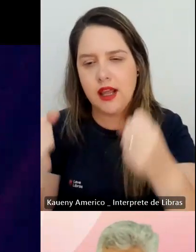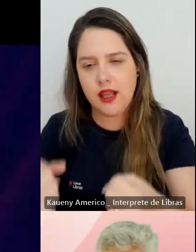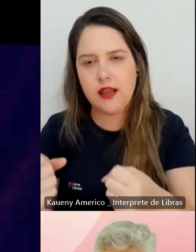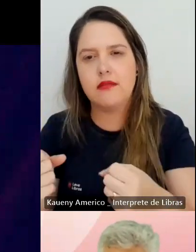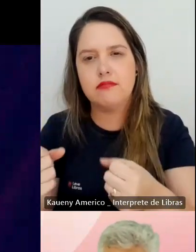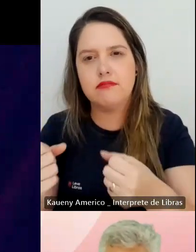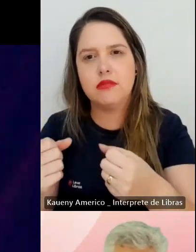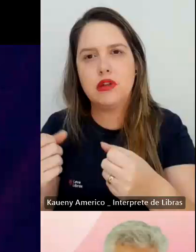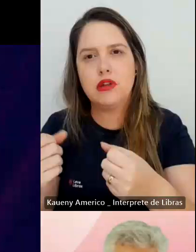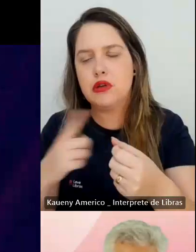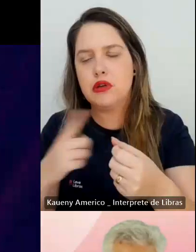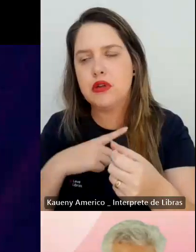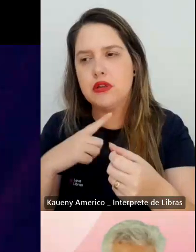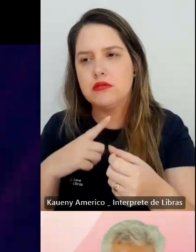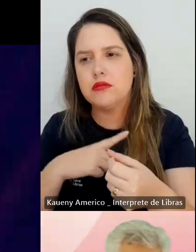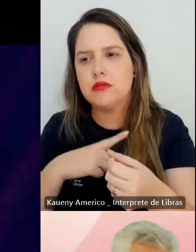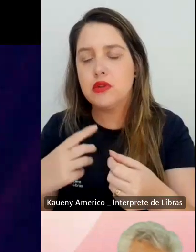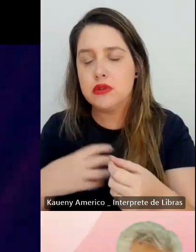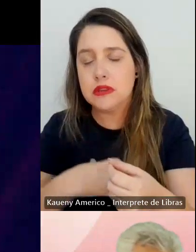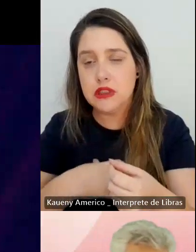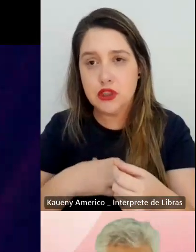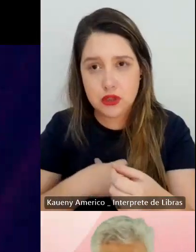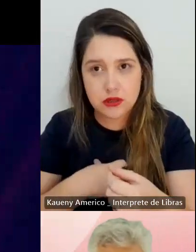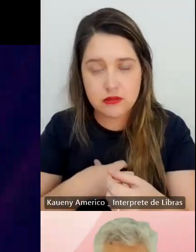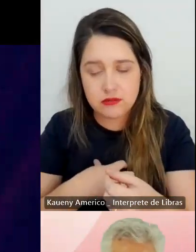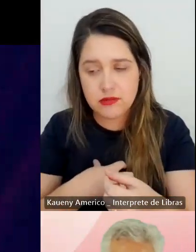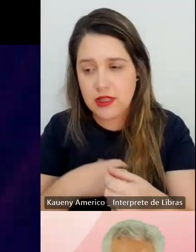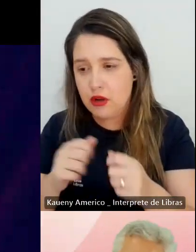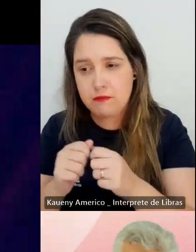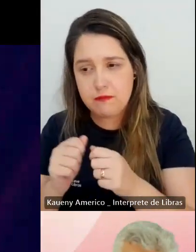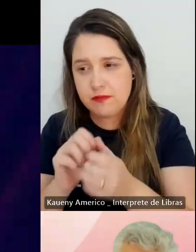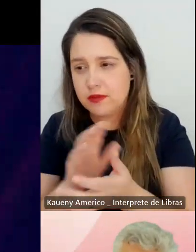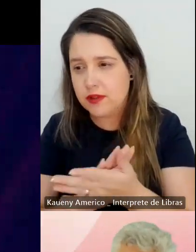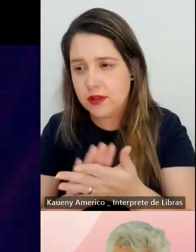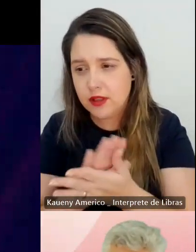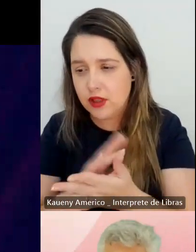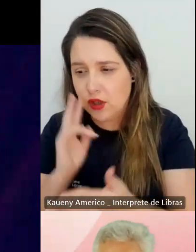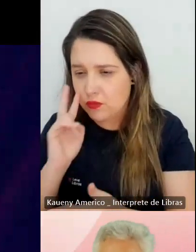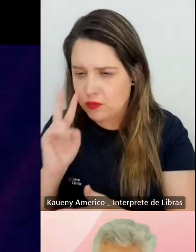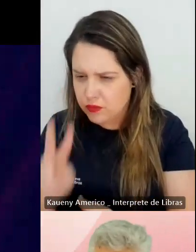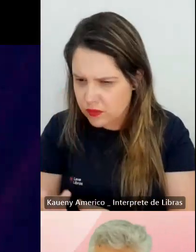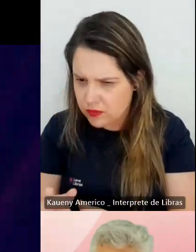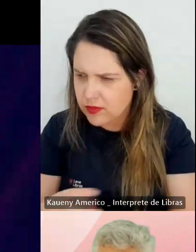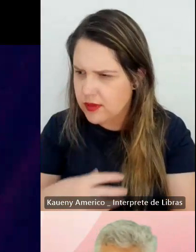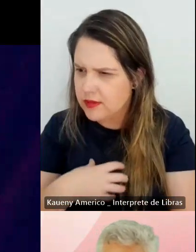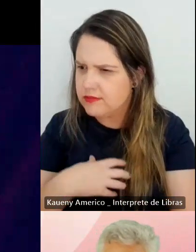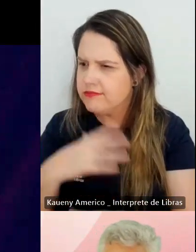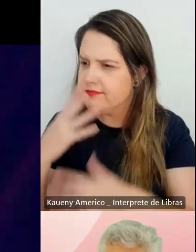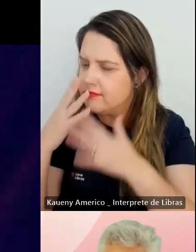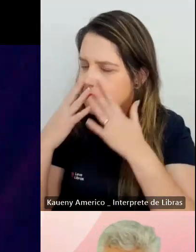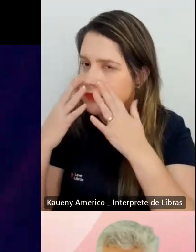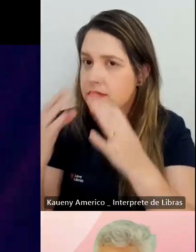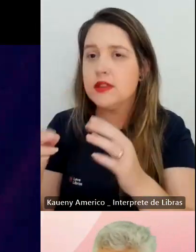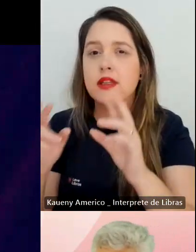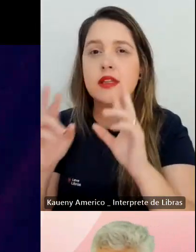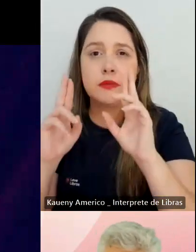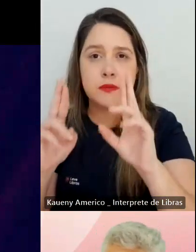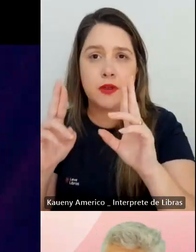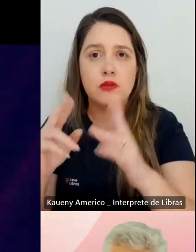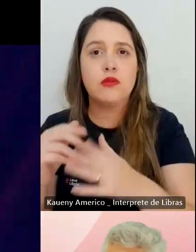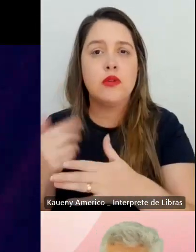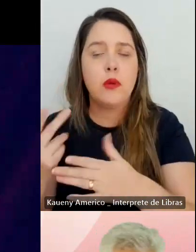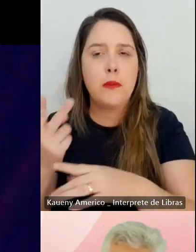gente diz no sentido, eu não fiz nada e a hora que eu fui olhar tinha, isso tem que chamar a sua atenção, isso deve te levar a procurar um médico